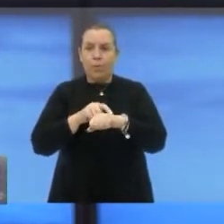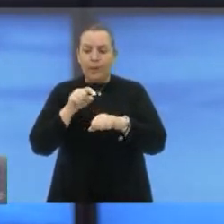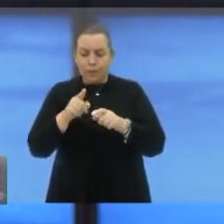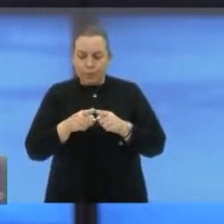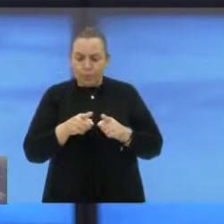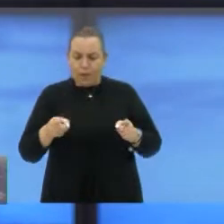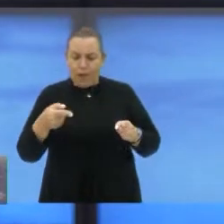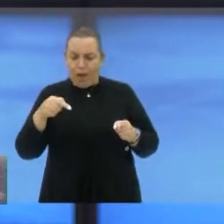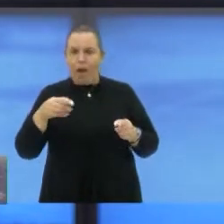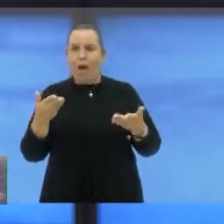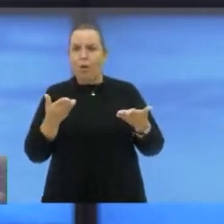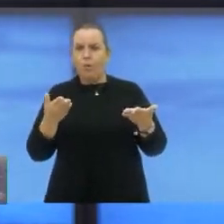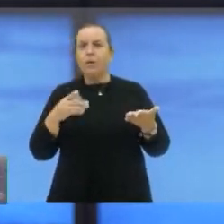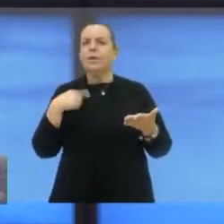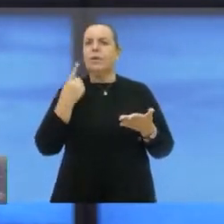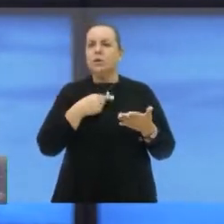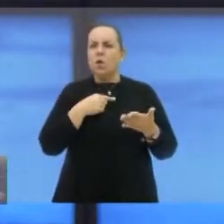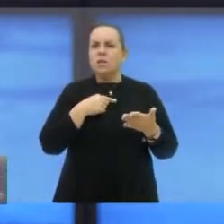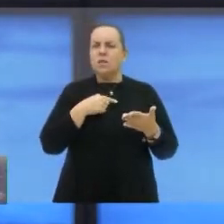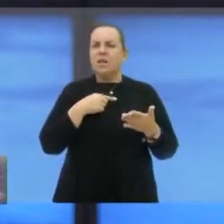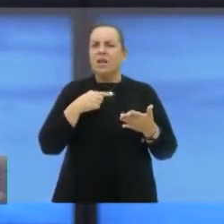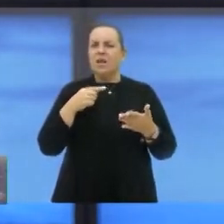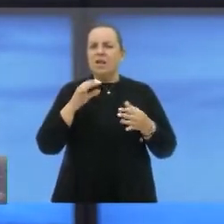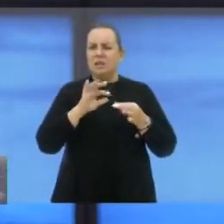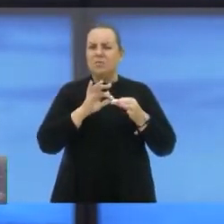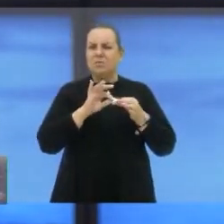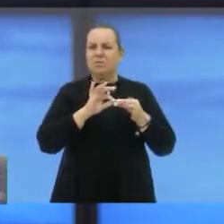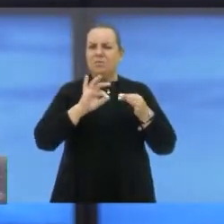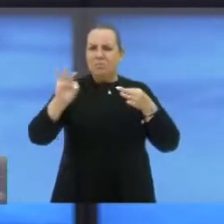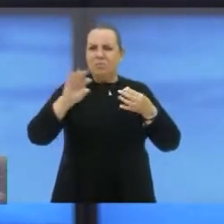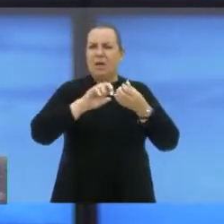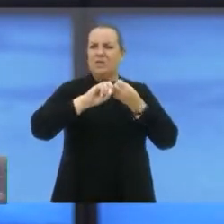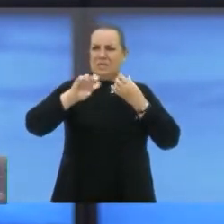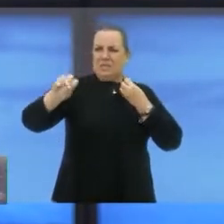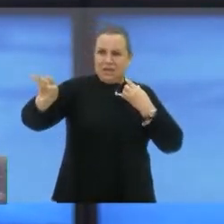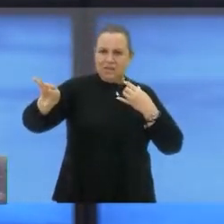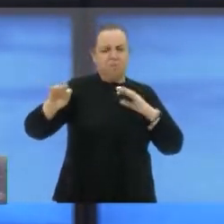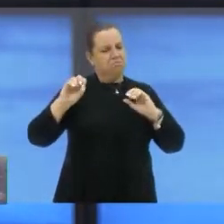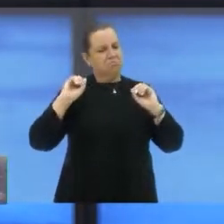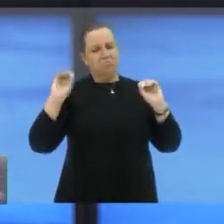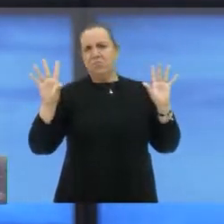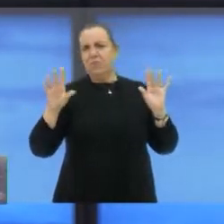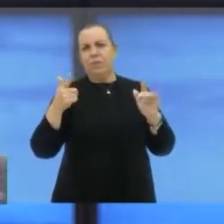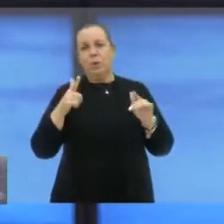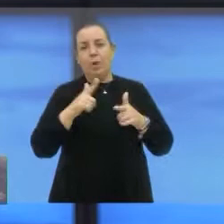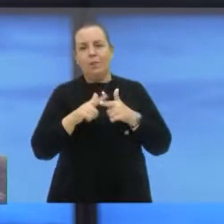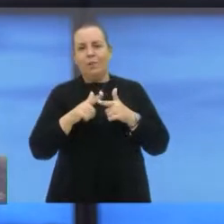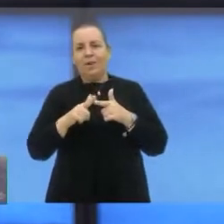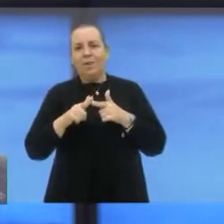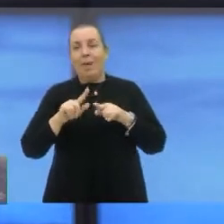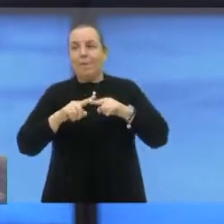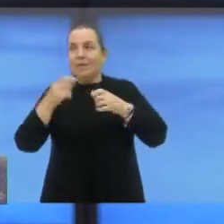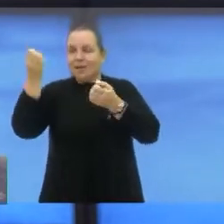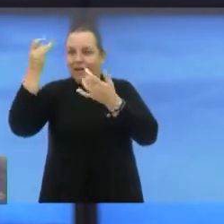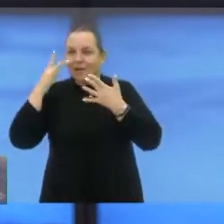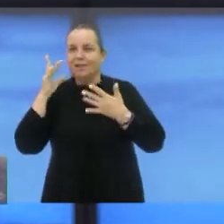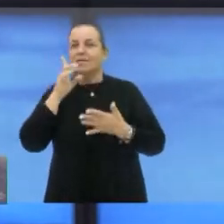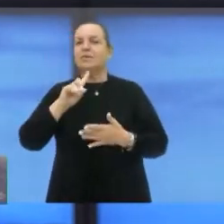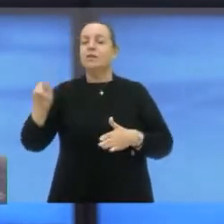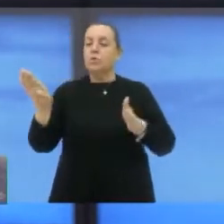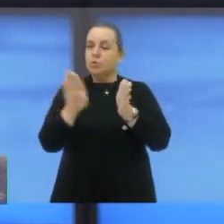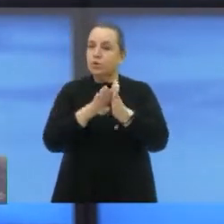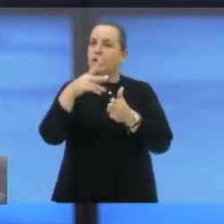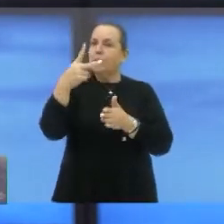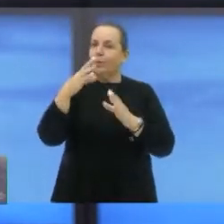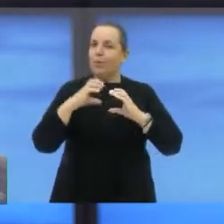não estamos online, mas a graça de Deus chega ao seu coração. Você já está sentindo o poder de